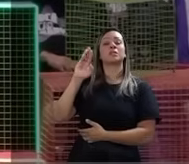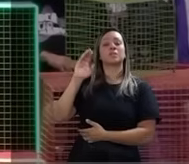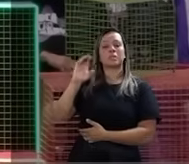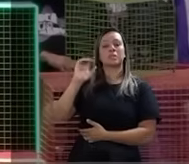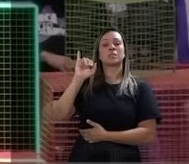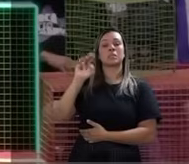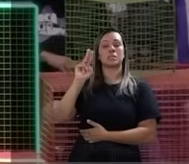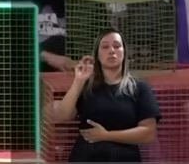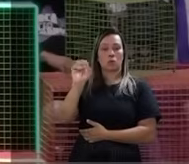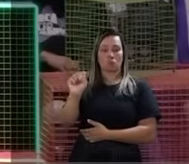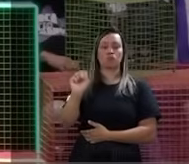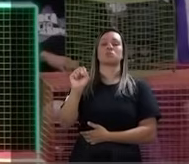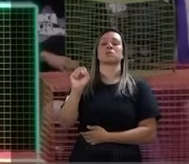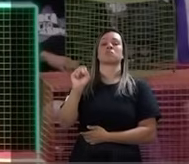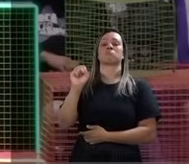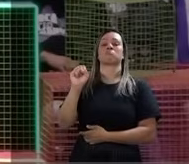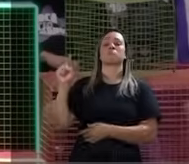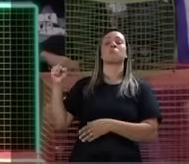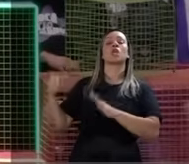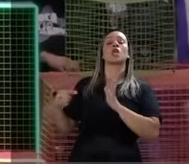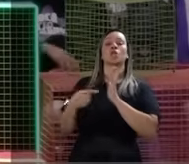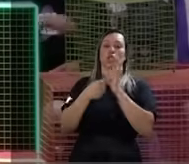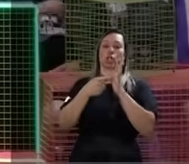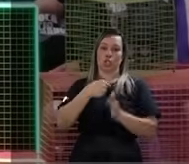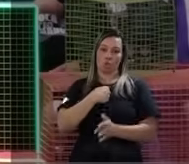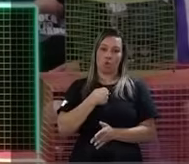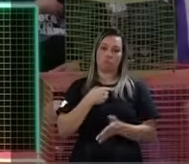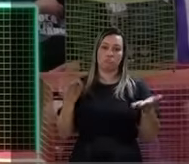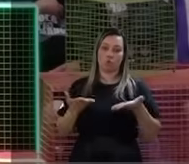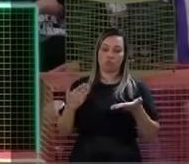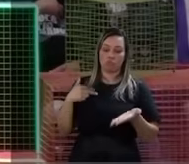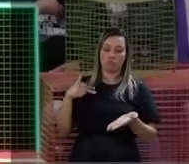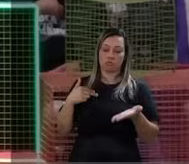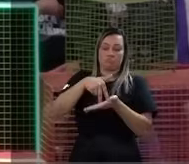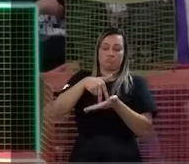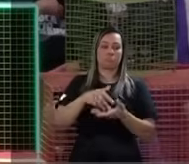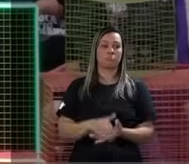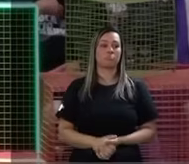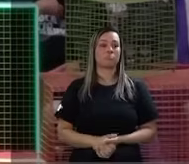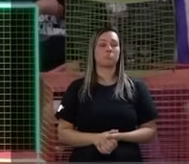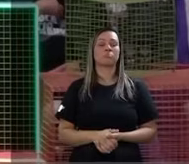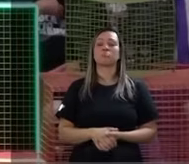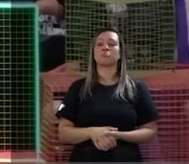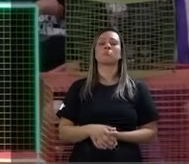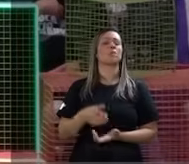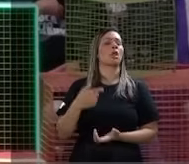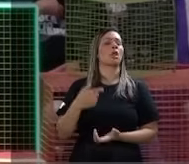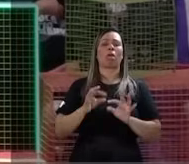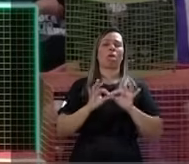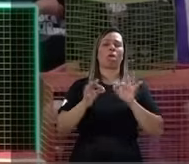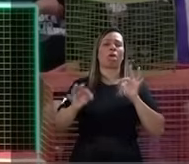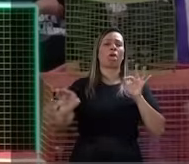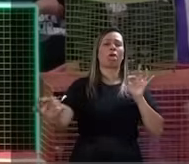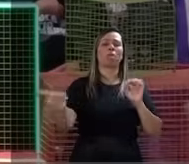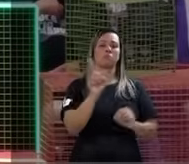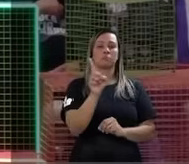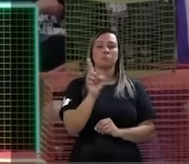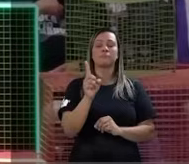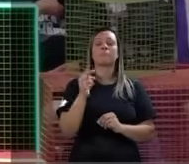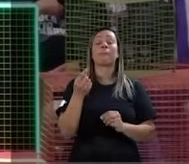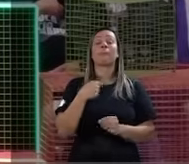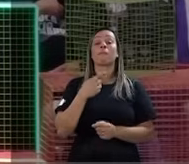por intermediar este contato, para que nós estivéssemos aqui adorando. Mas para que eu não tome mais tempo nas considerações, eu gostaria